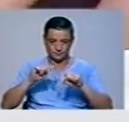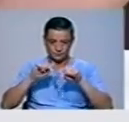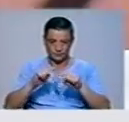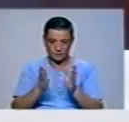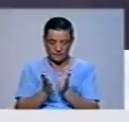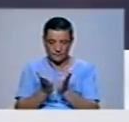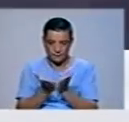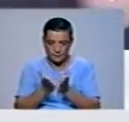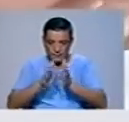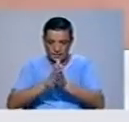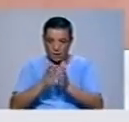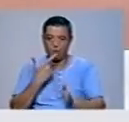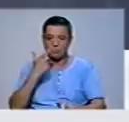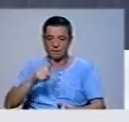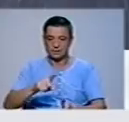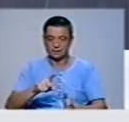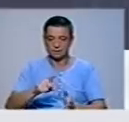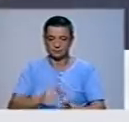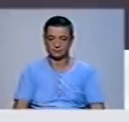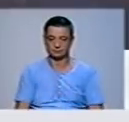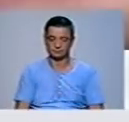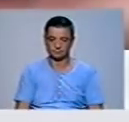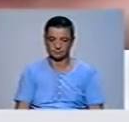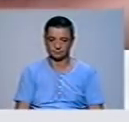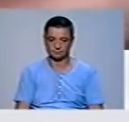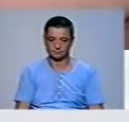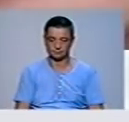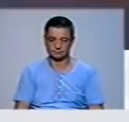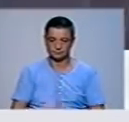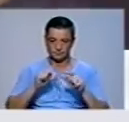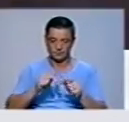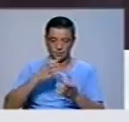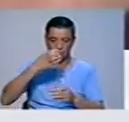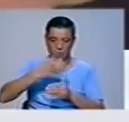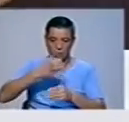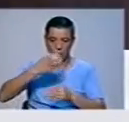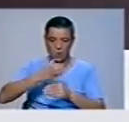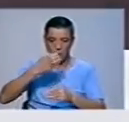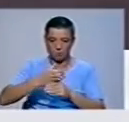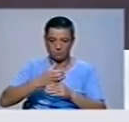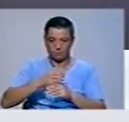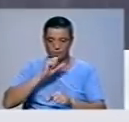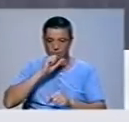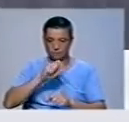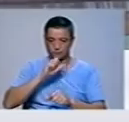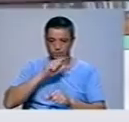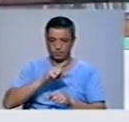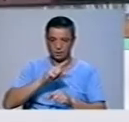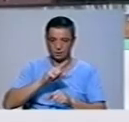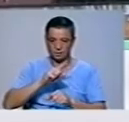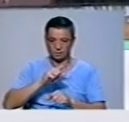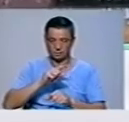de novo. E vamos cortar, então, com a ajuda do copo. Podemos passar, se